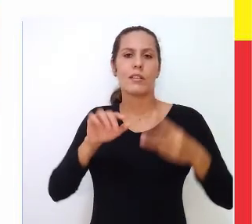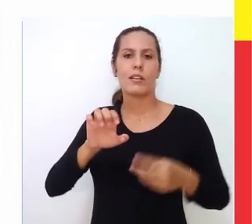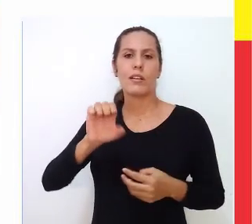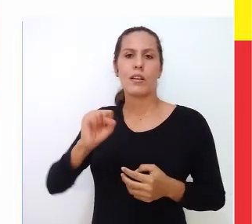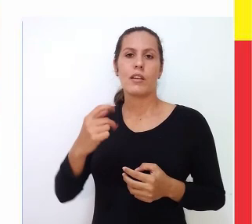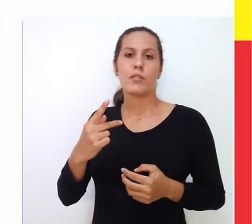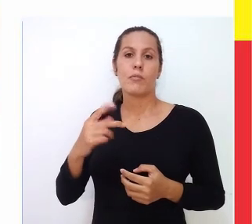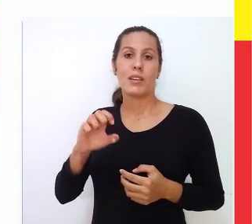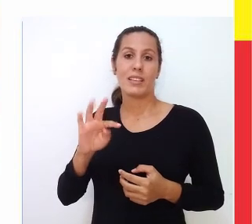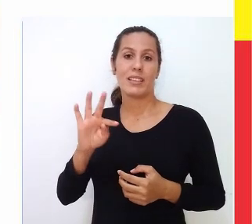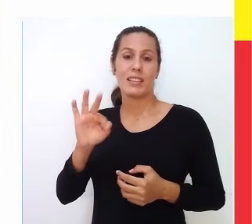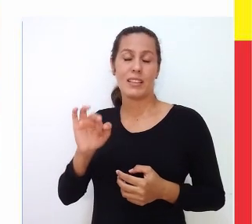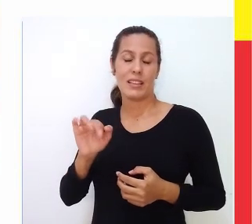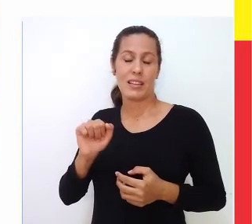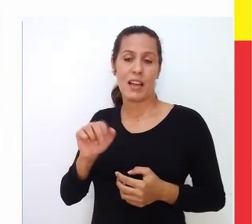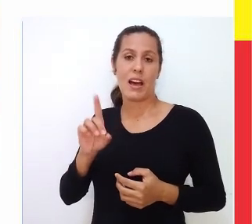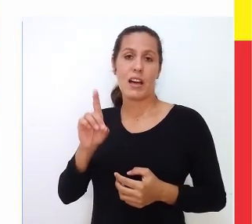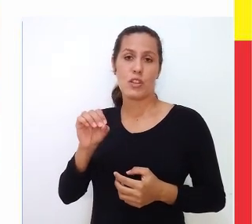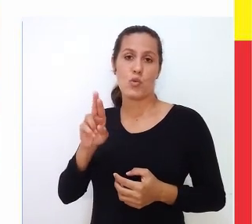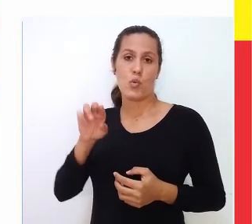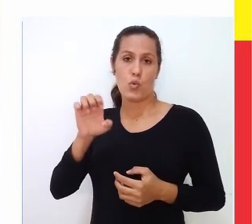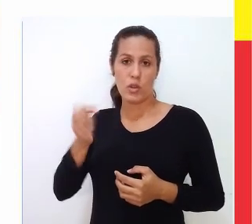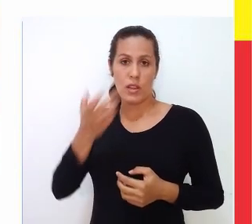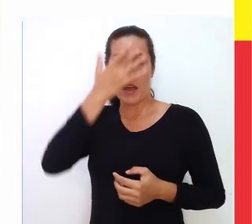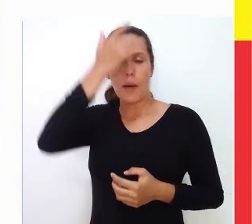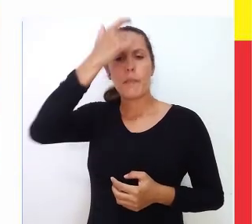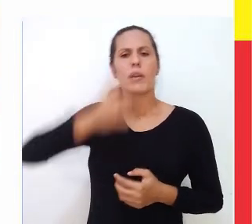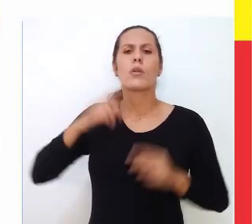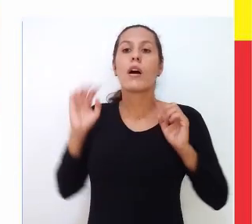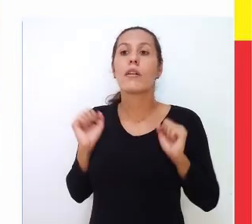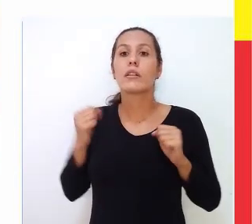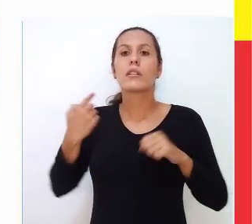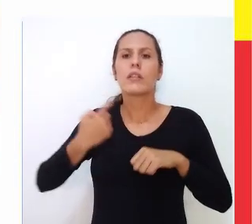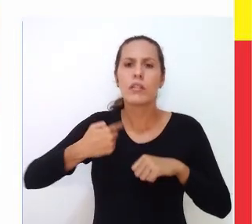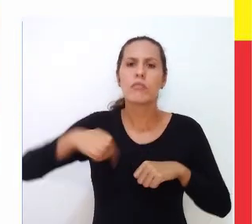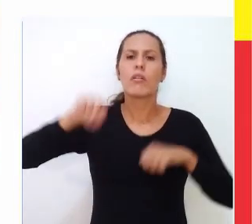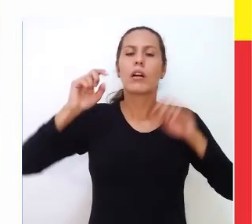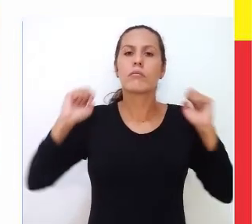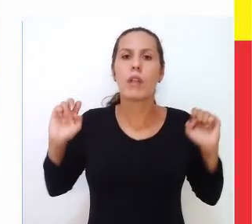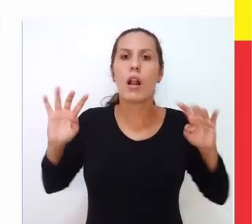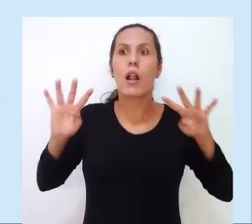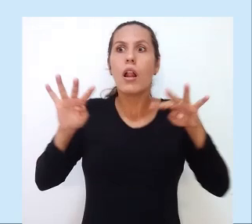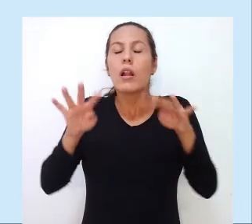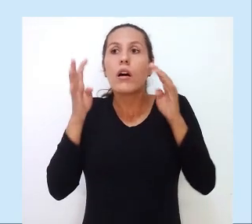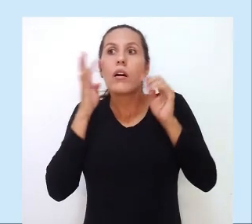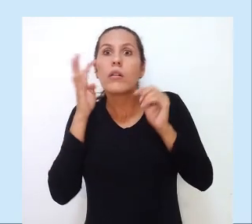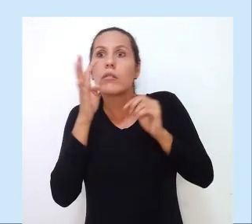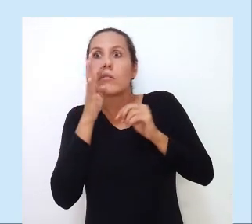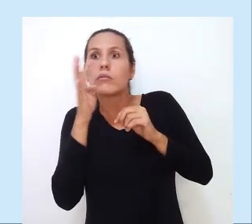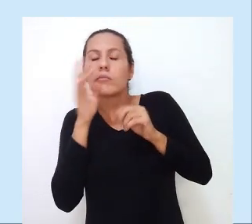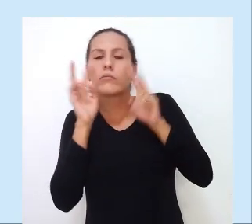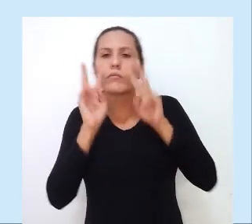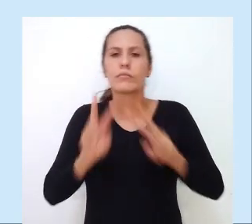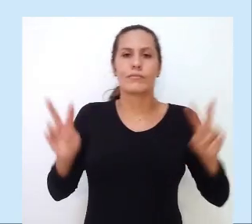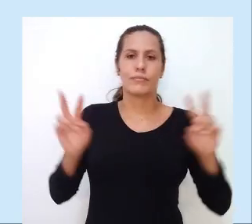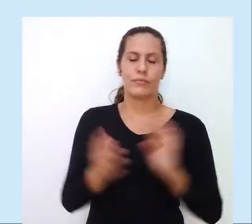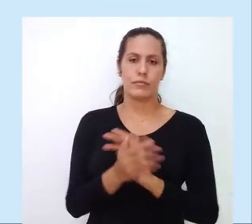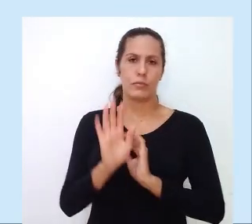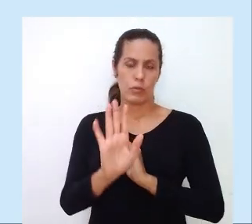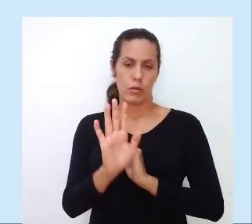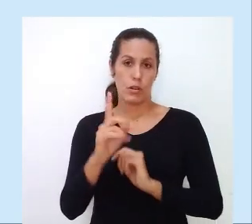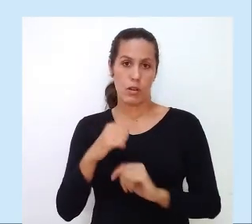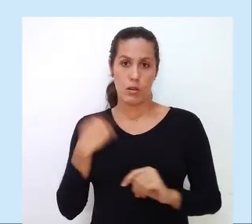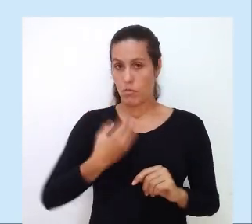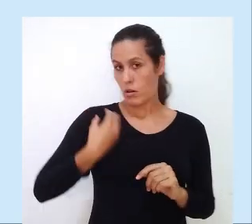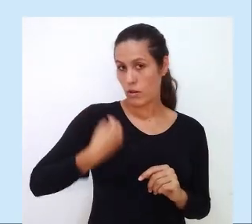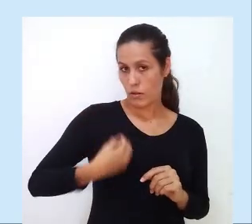espectadores, é a plateia, são as pessoas que vão assistir ao espetáculo. Então, preste atenção, gente, para existir teatro,